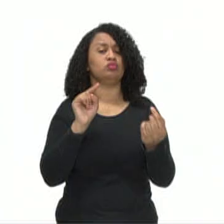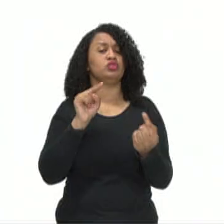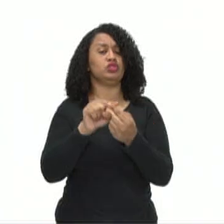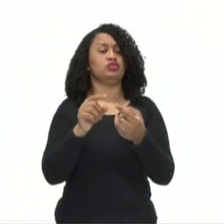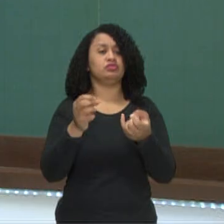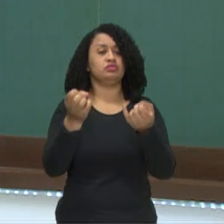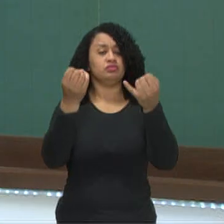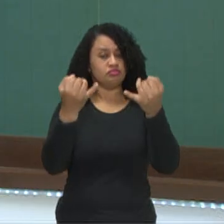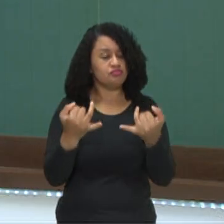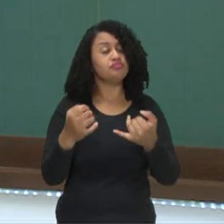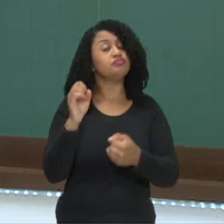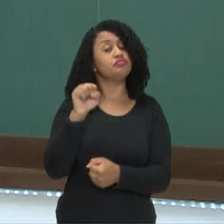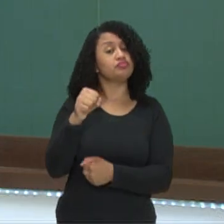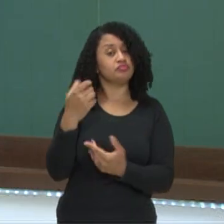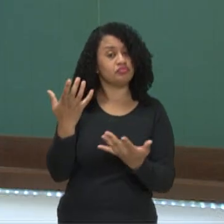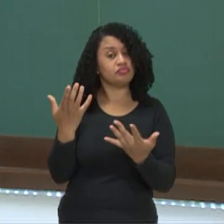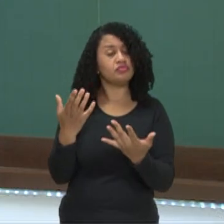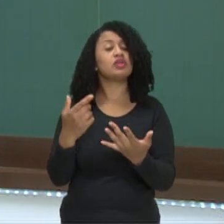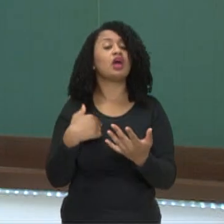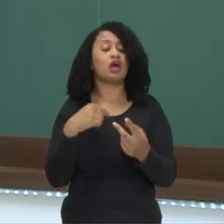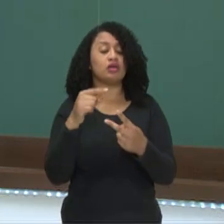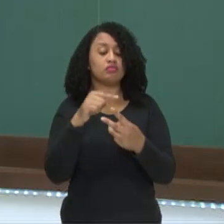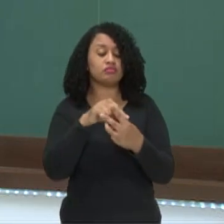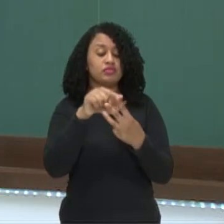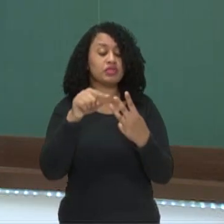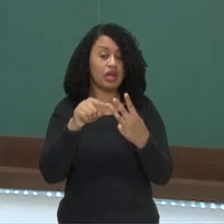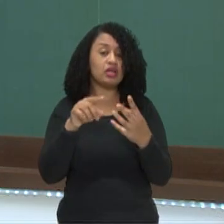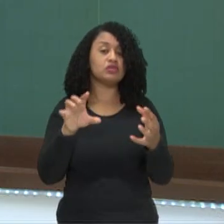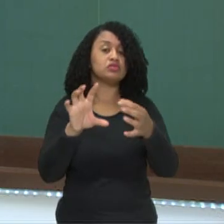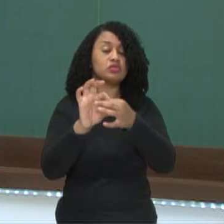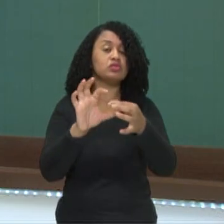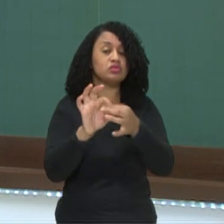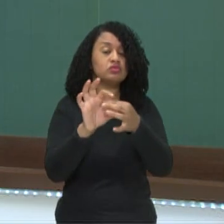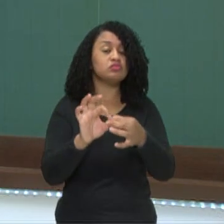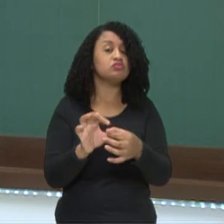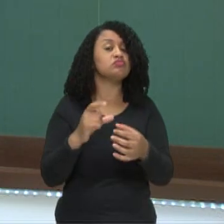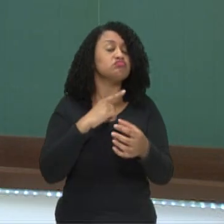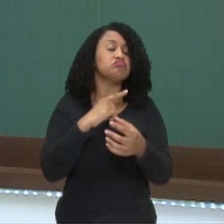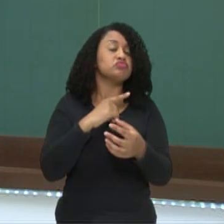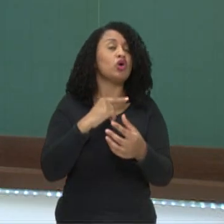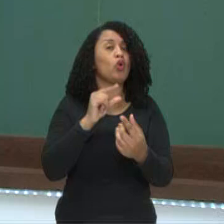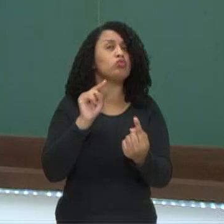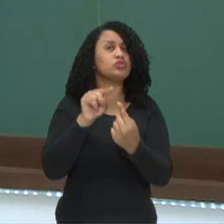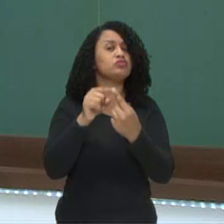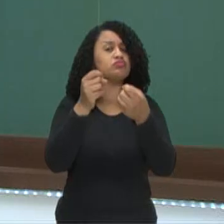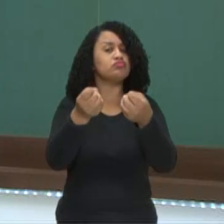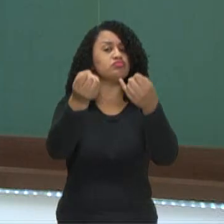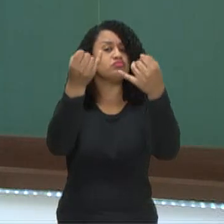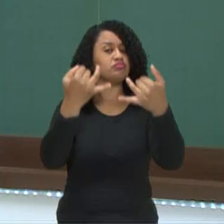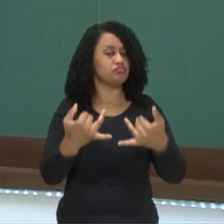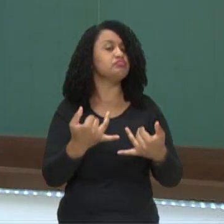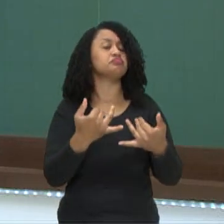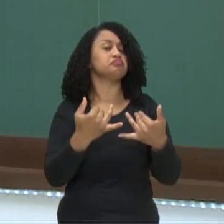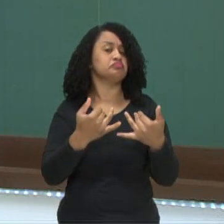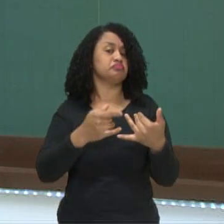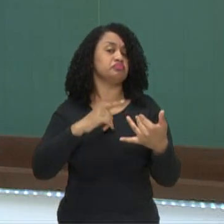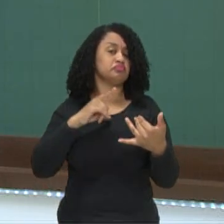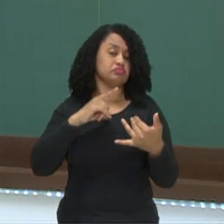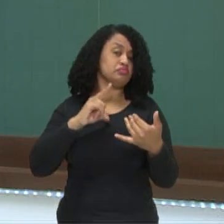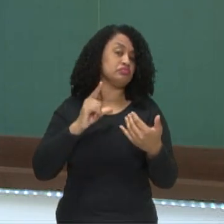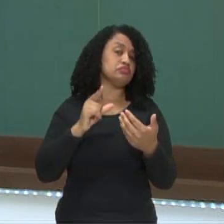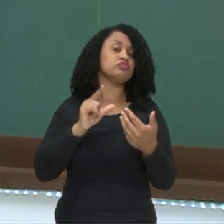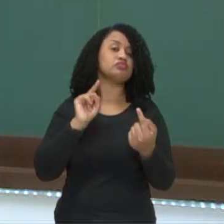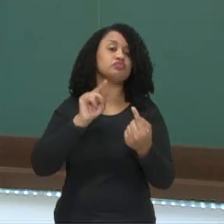explicação. Isso mesmo. Então, as três conjunções passam essa ideia de explicação. São conjunções